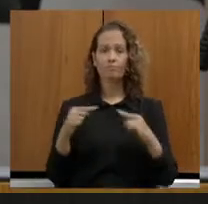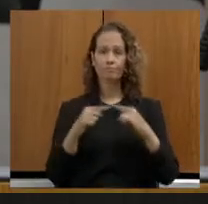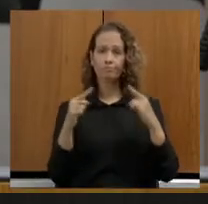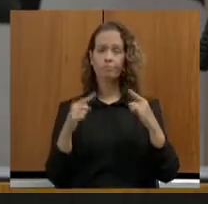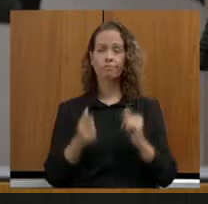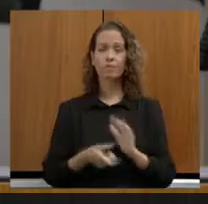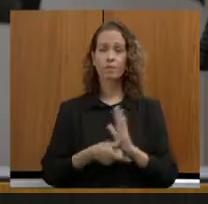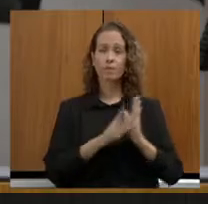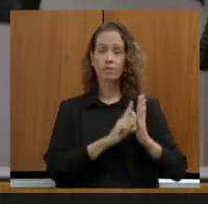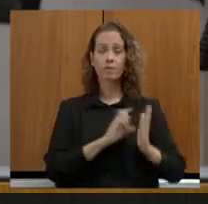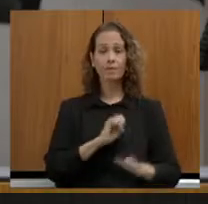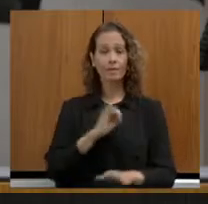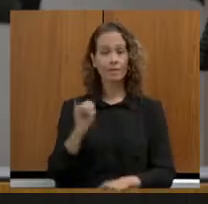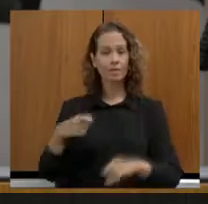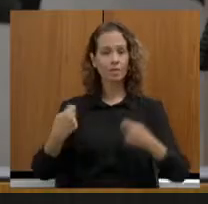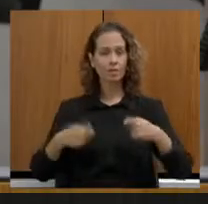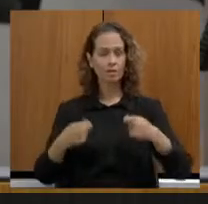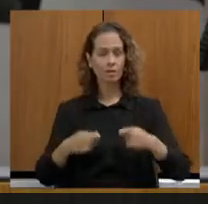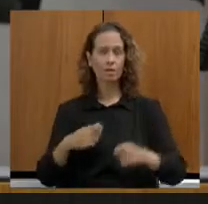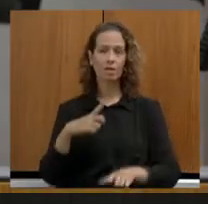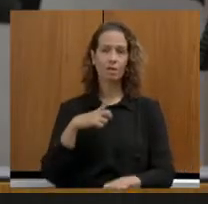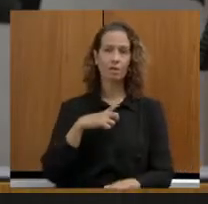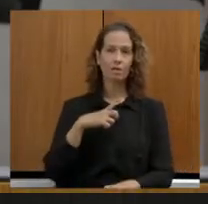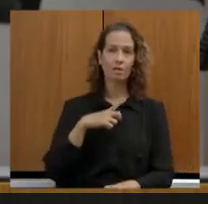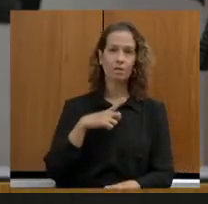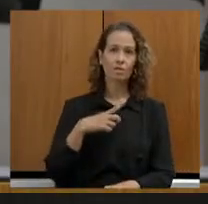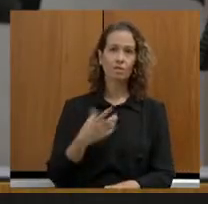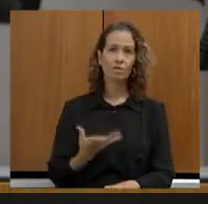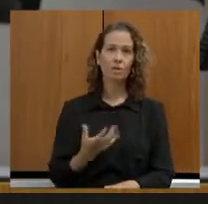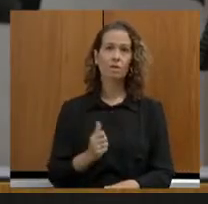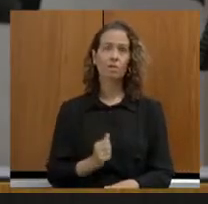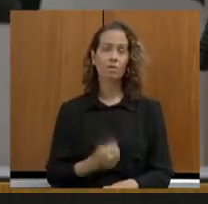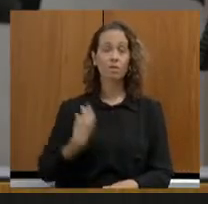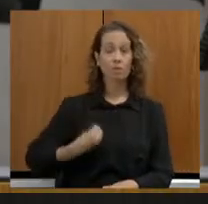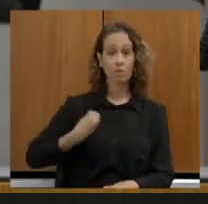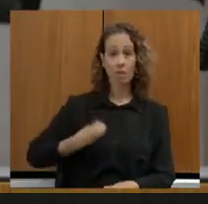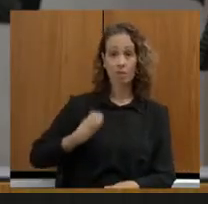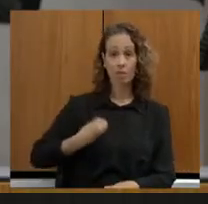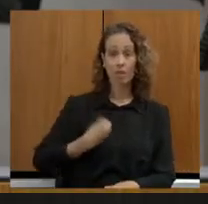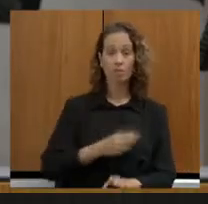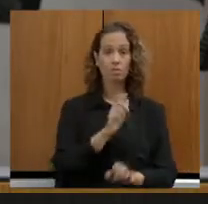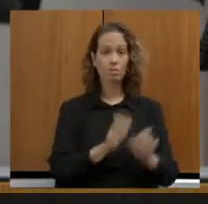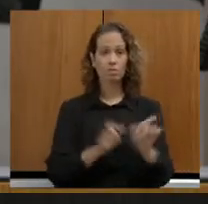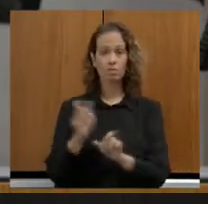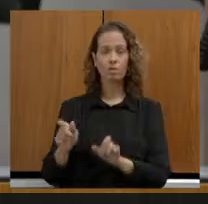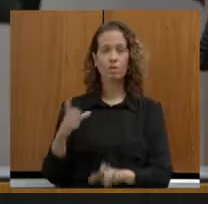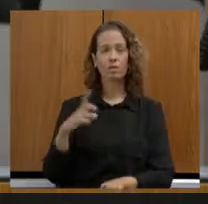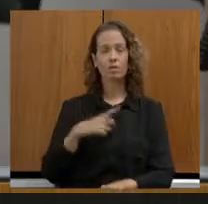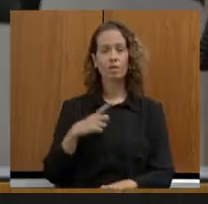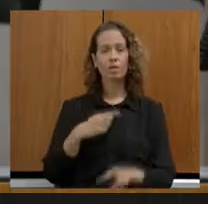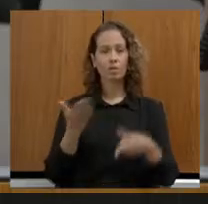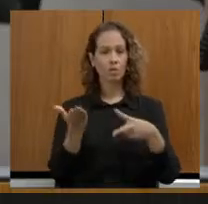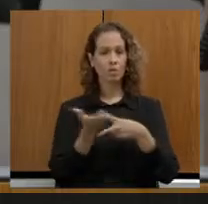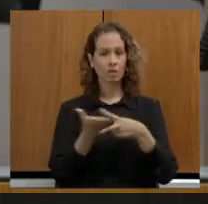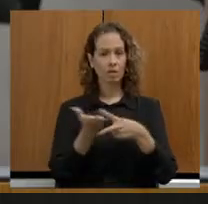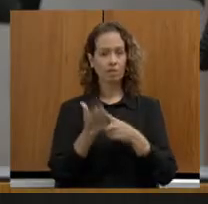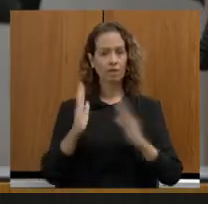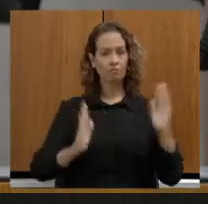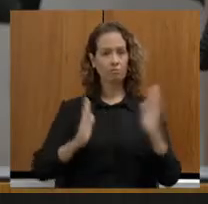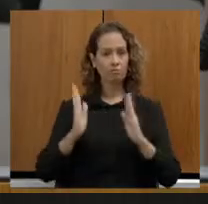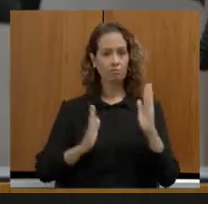que se necessário e tivermos aí a uma grande participação Nós faremos um breve intervalo